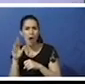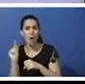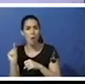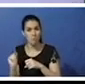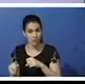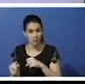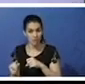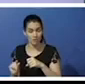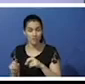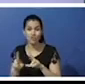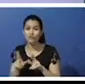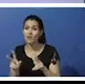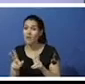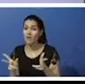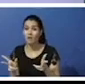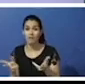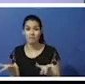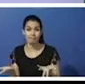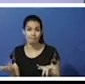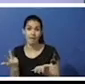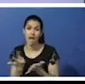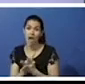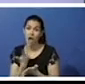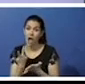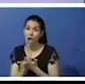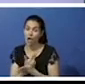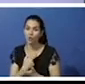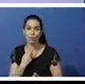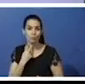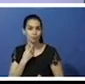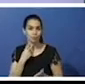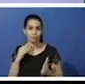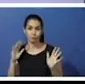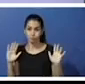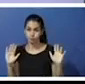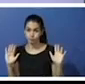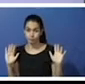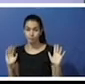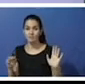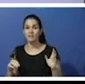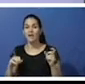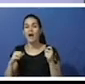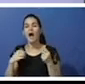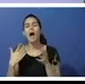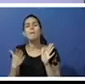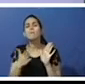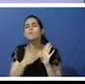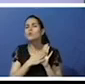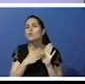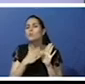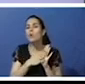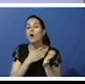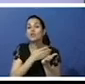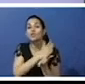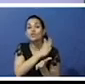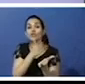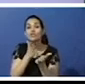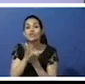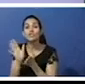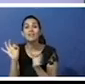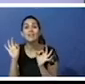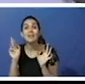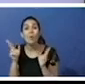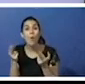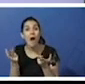menos sementinha, vai ficar errado, não vai dar certo. Porque olha a nossa proposta, repartir